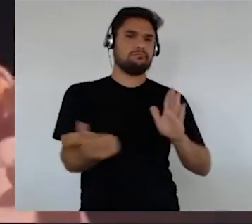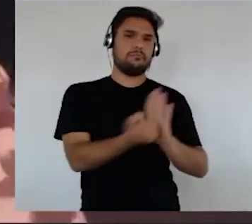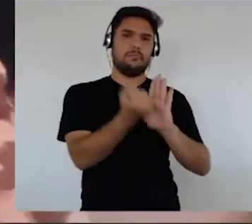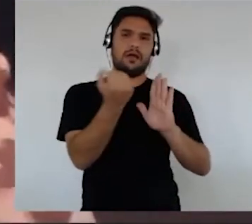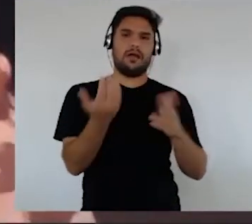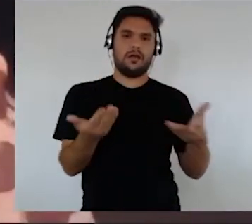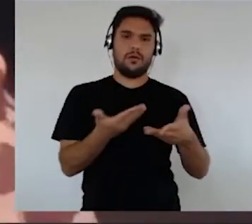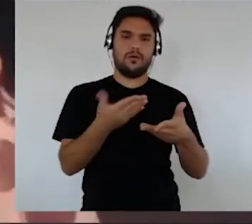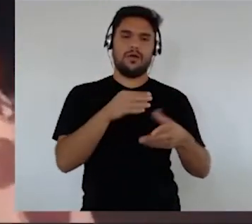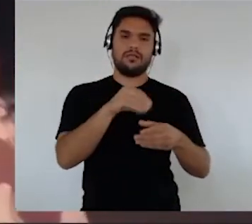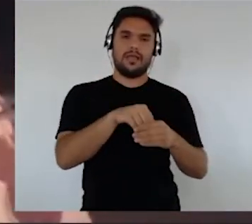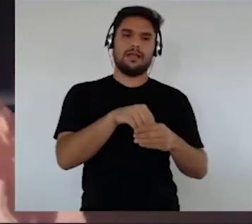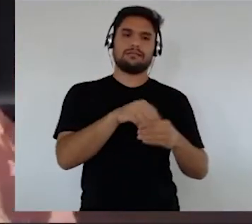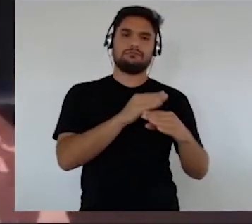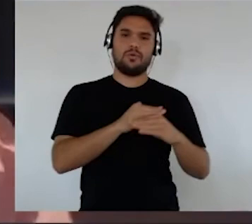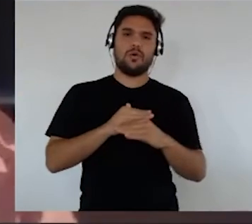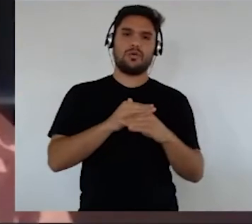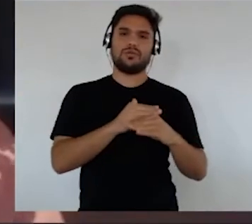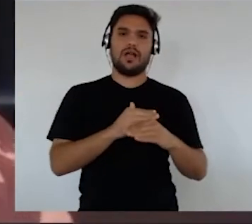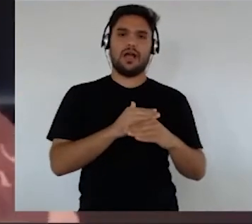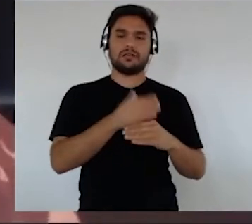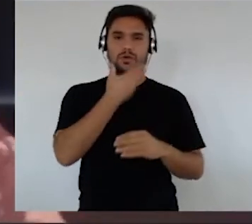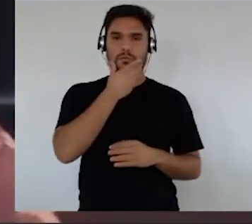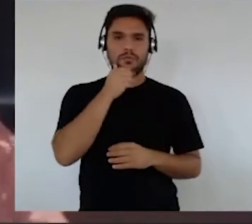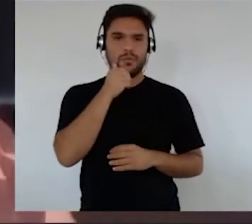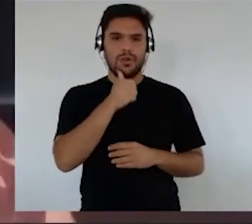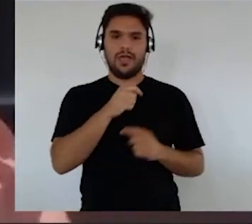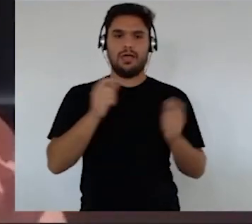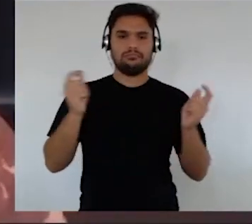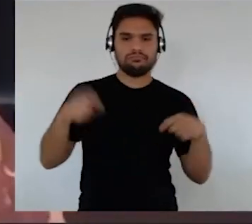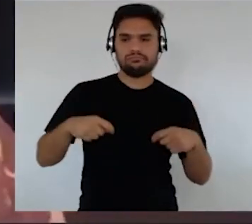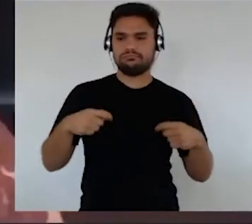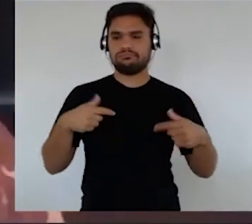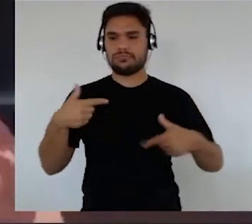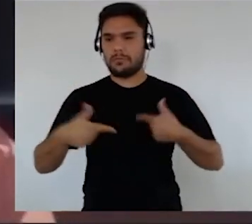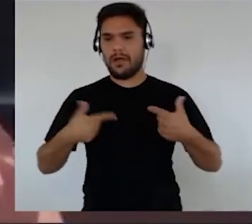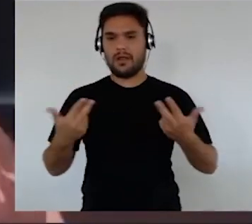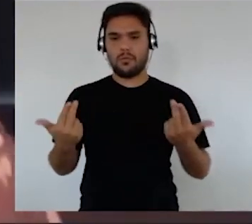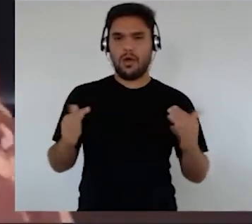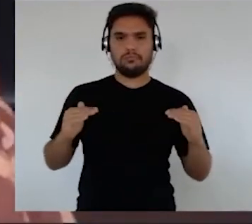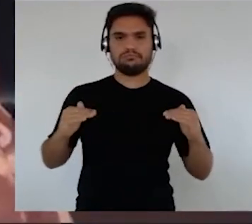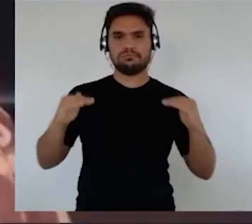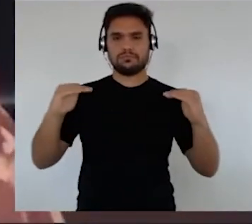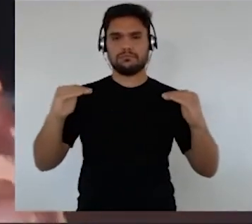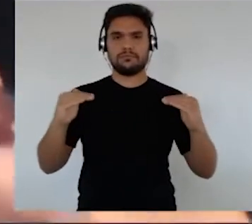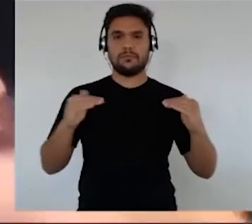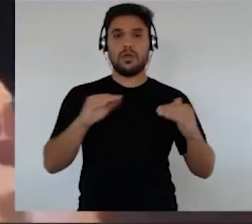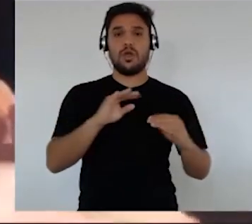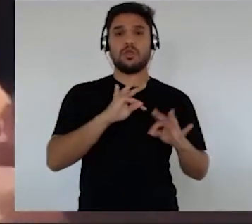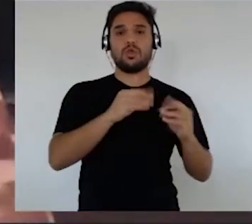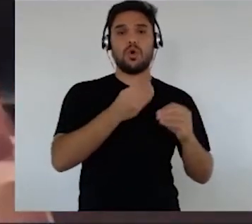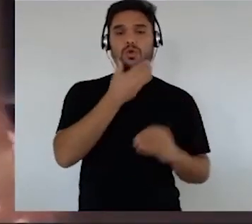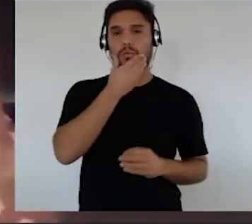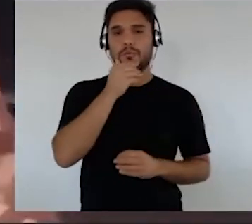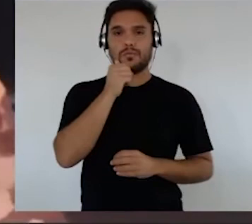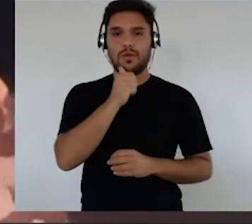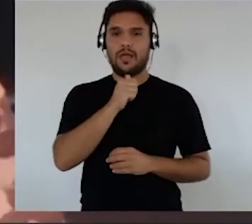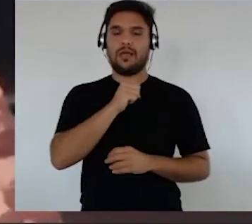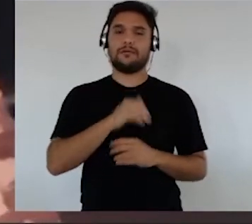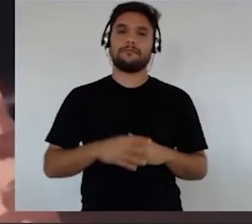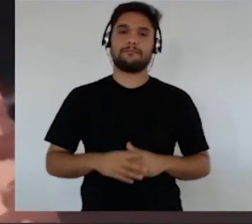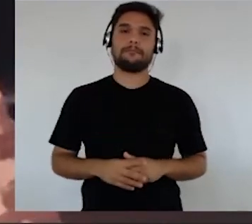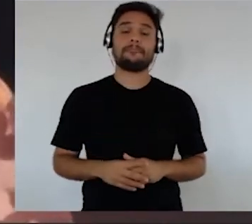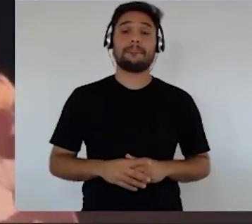desse processo de igualdade de condições e oportunidades para todas e todos e todes, tá? Mas, ao mesmo